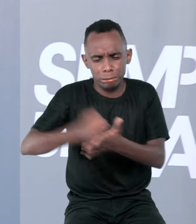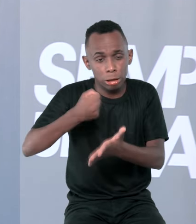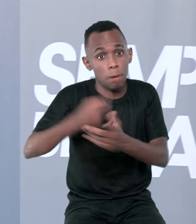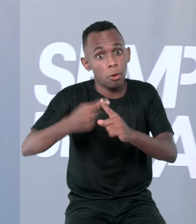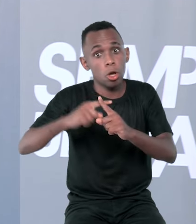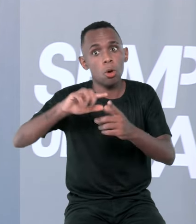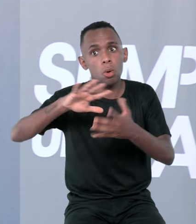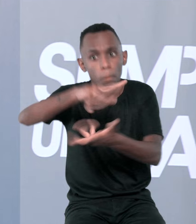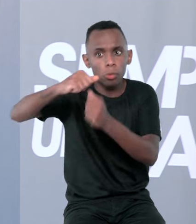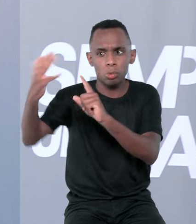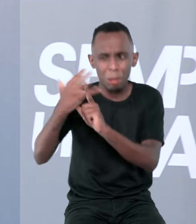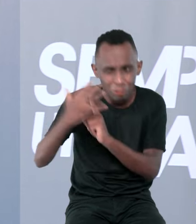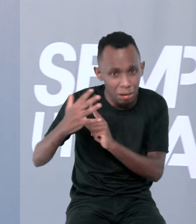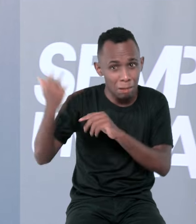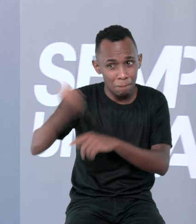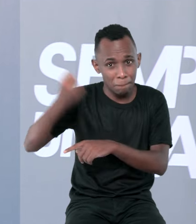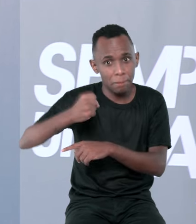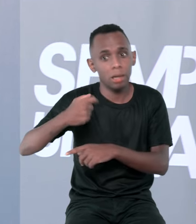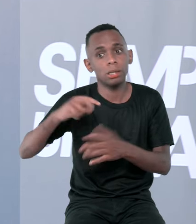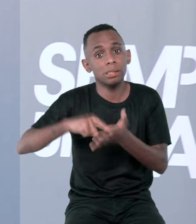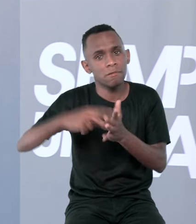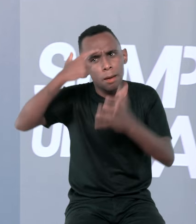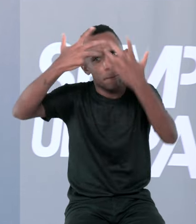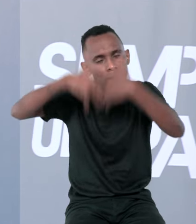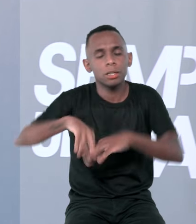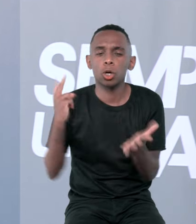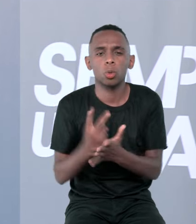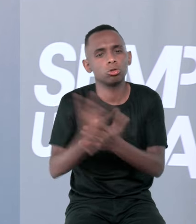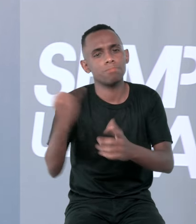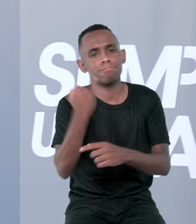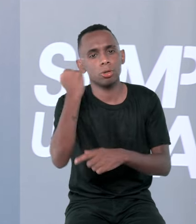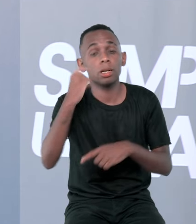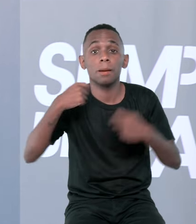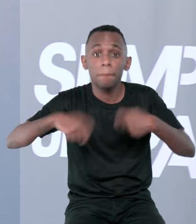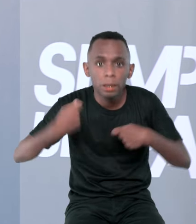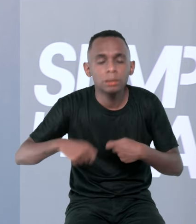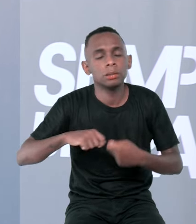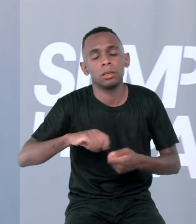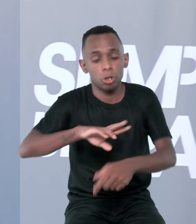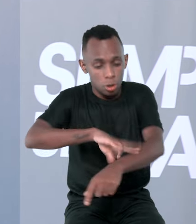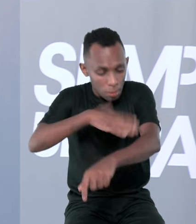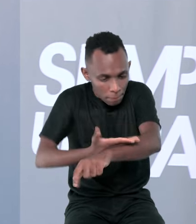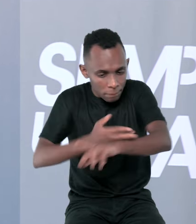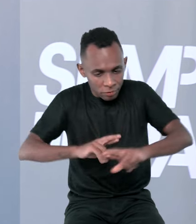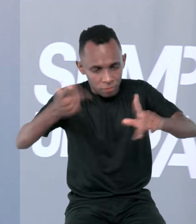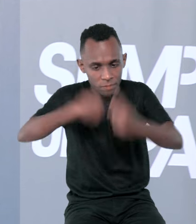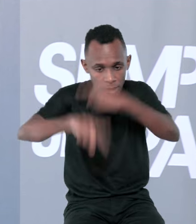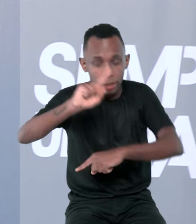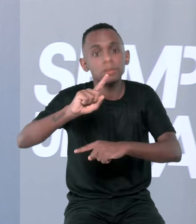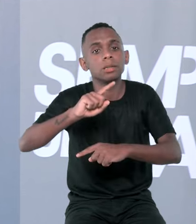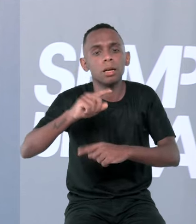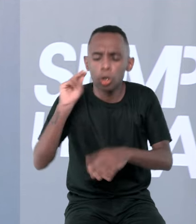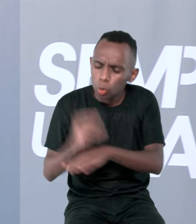branco havia nos tirado quase tudo e que pensar era o que nos restava. É necessário preservar o avesso, você me disse.